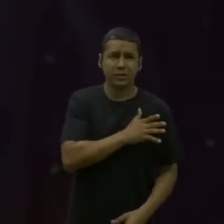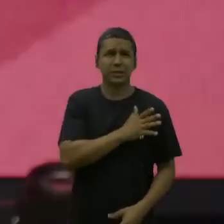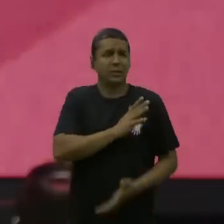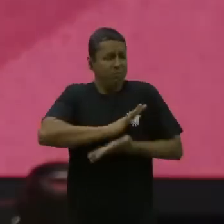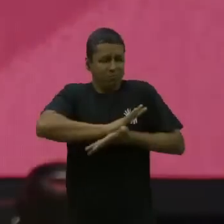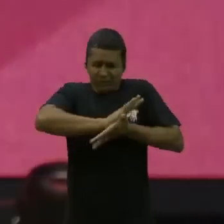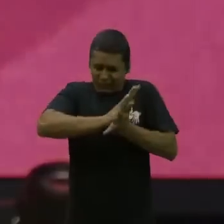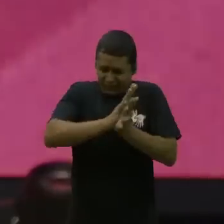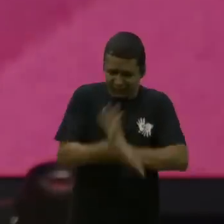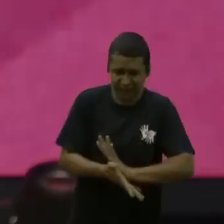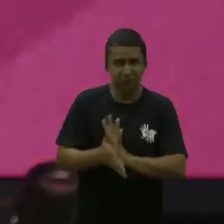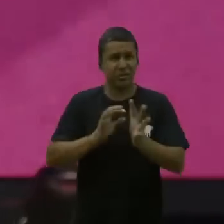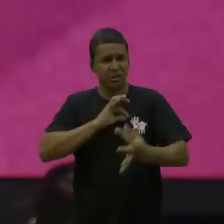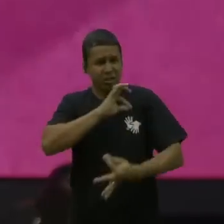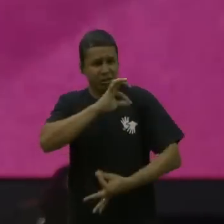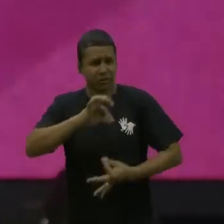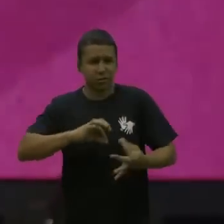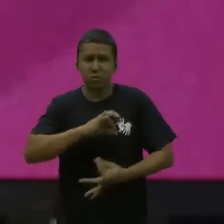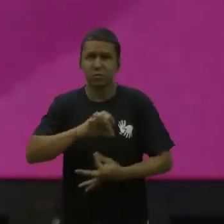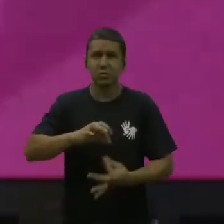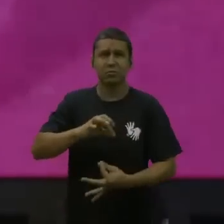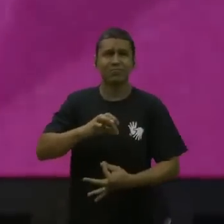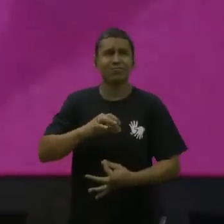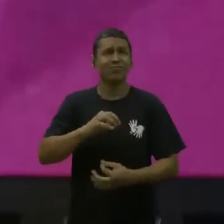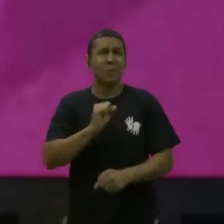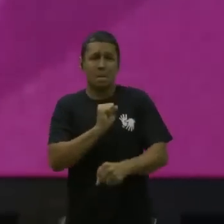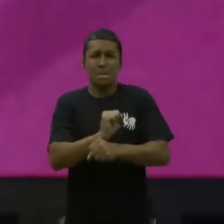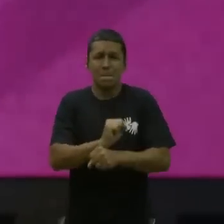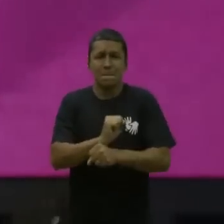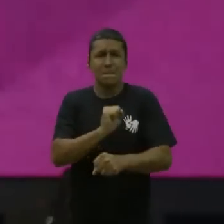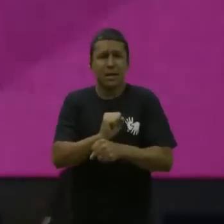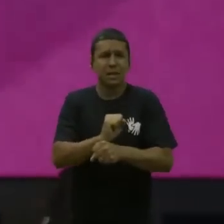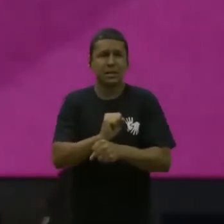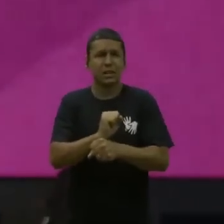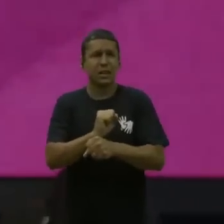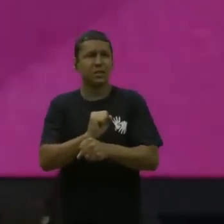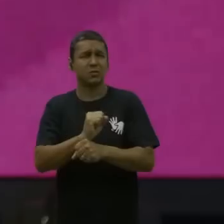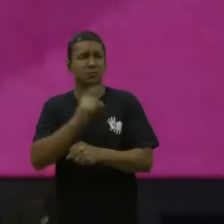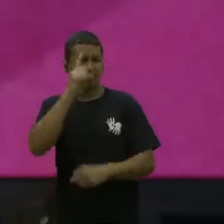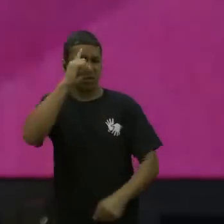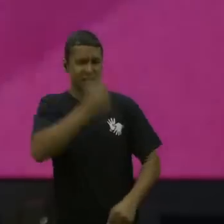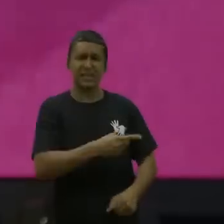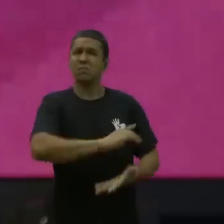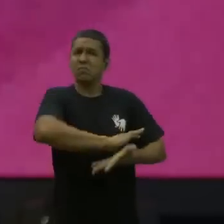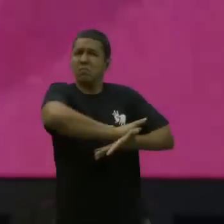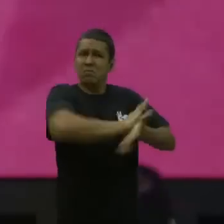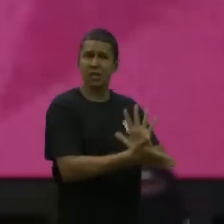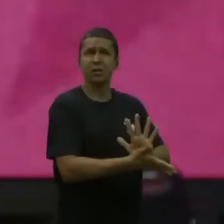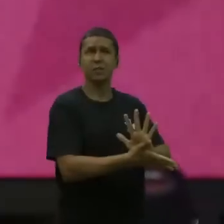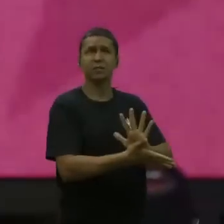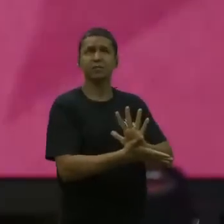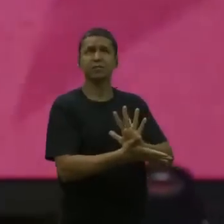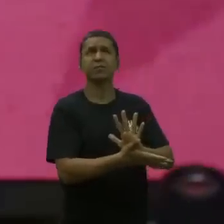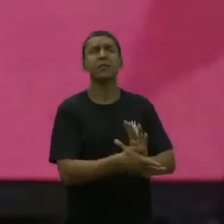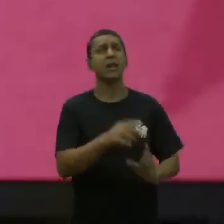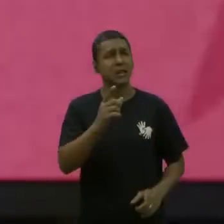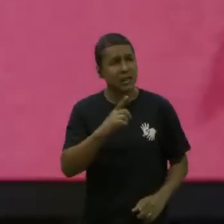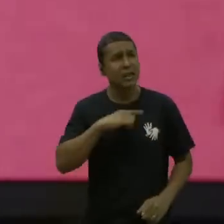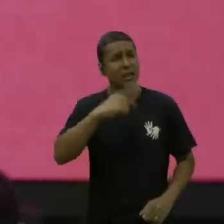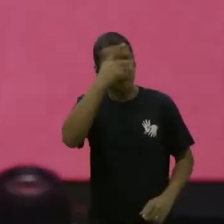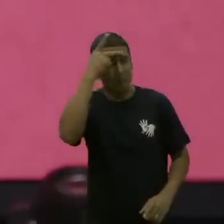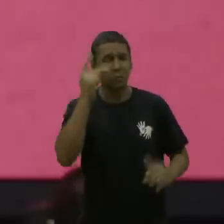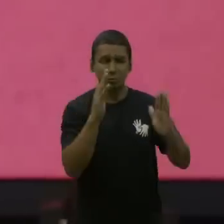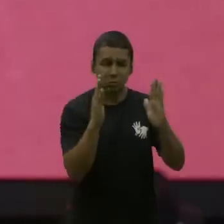agora. Todo espírito que estava cauterizando pensamentos vai ser repreendido. E eu quero pedir que onde tiver intercessor, que ore por